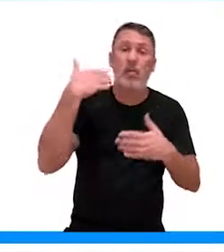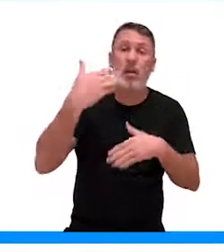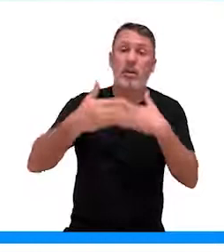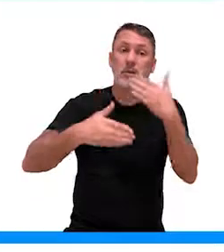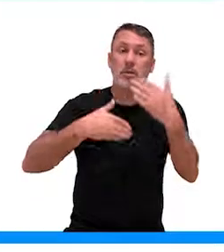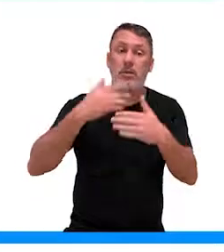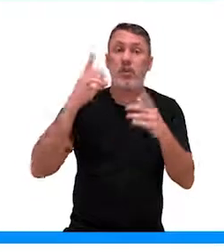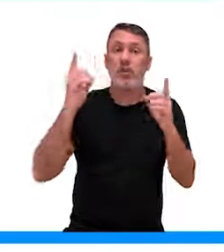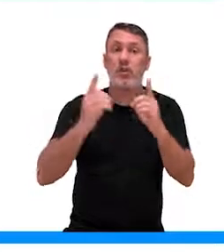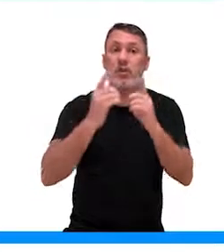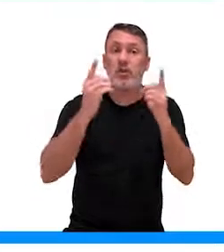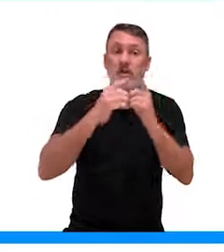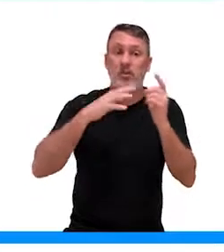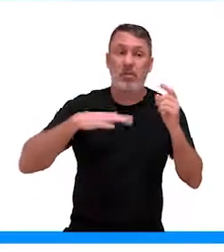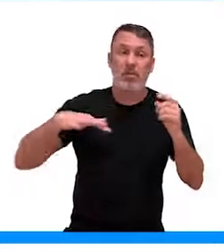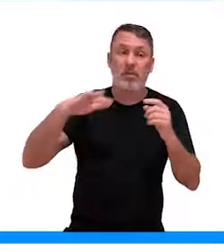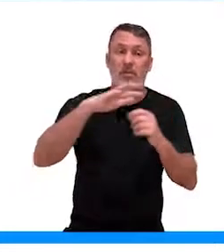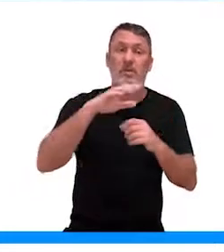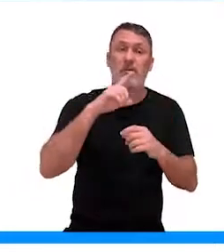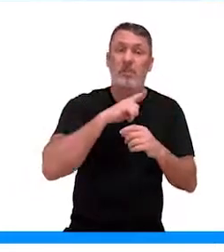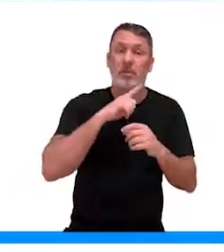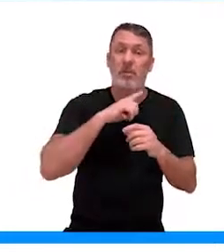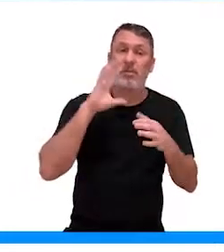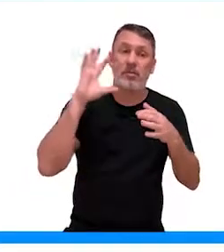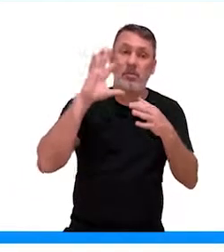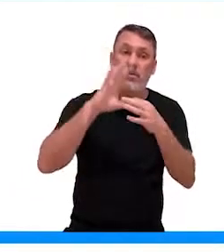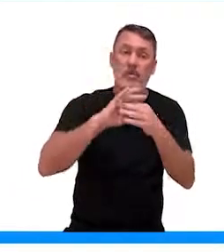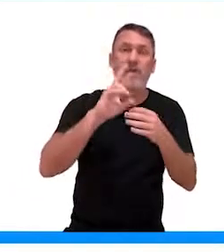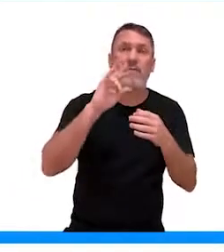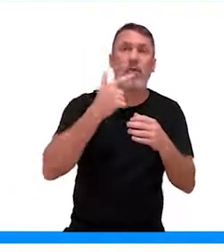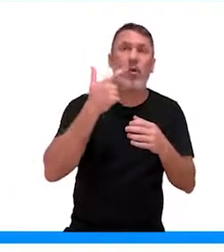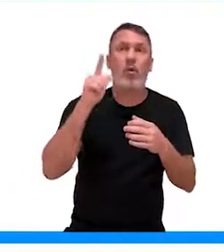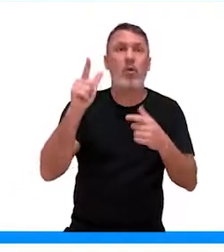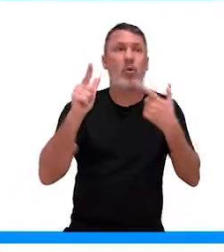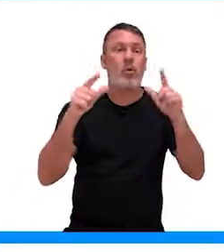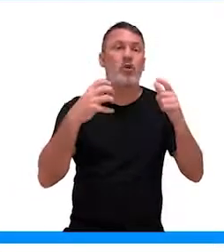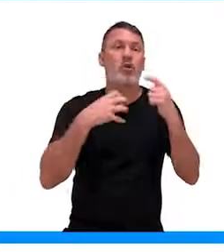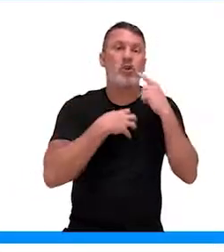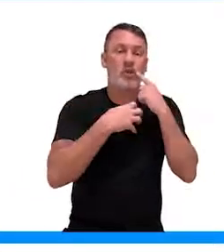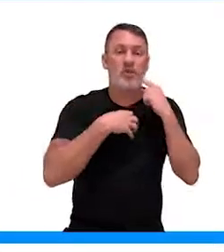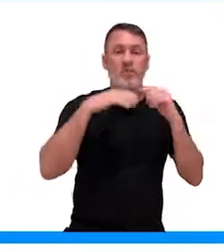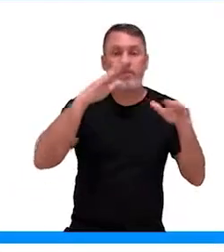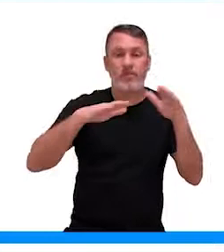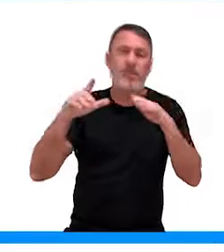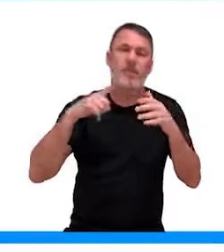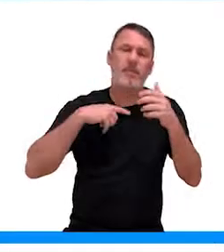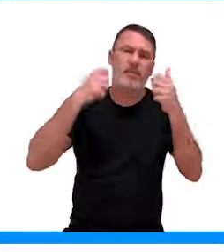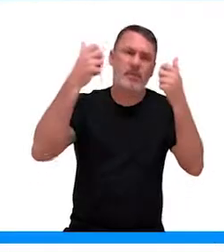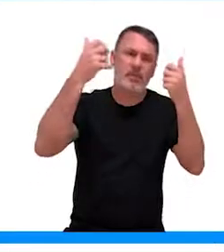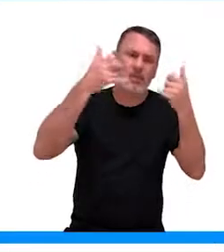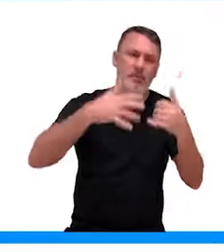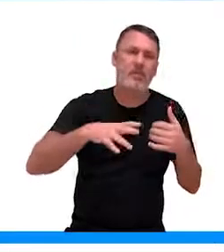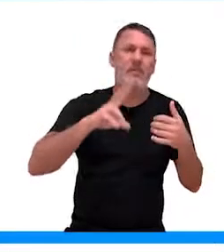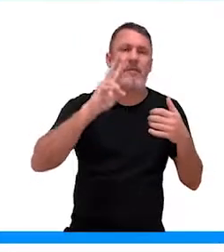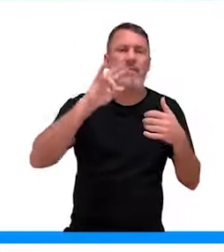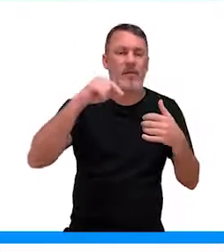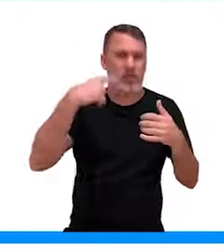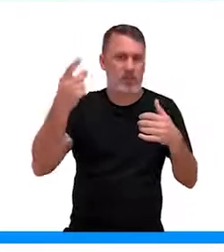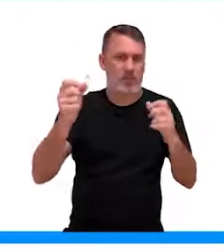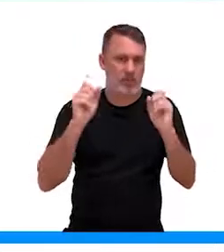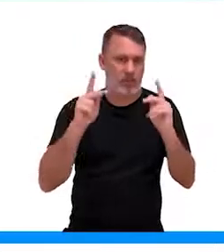e dinâmicas cíclicas aqui para outras formações e para outras explicações que teremos daqui a